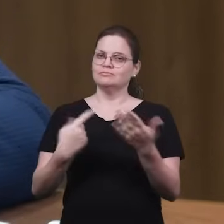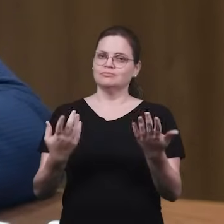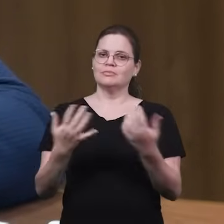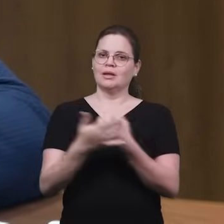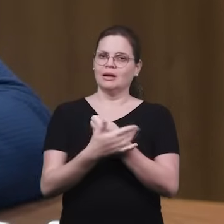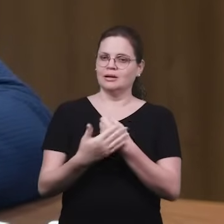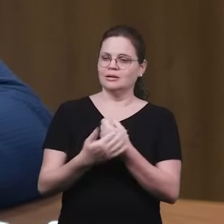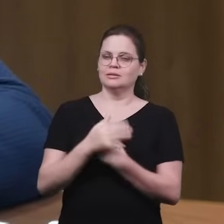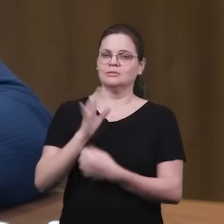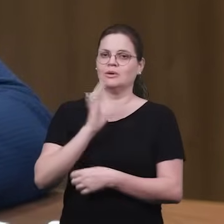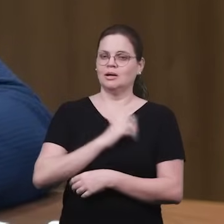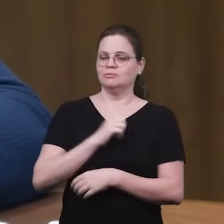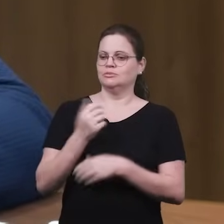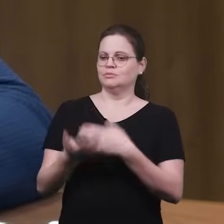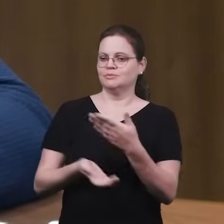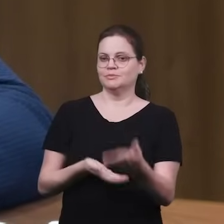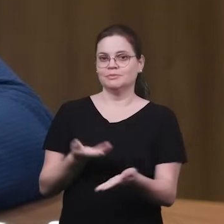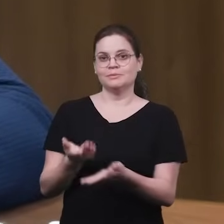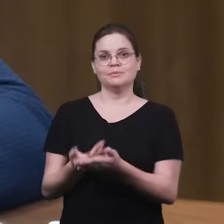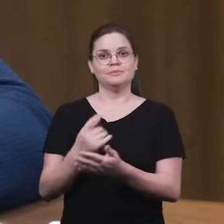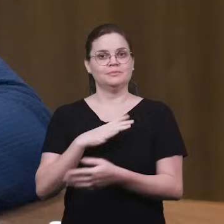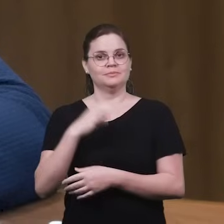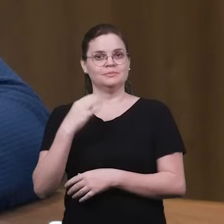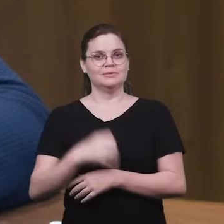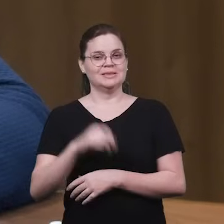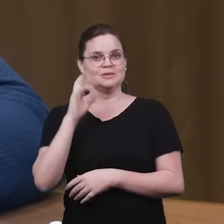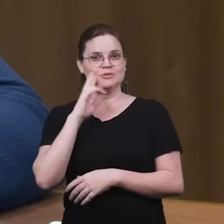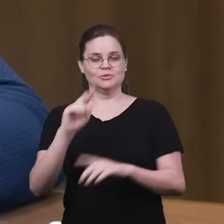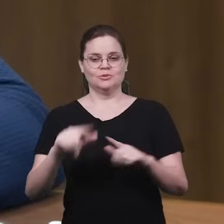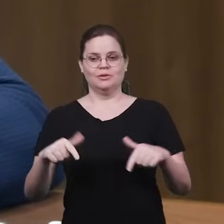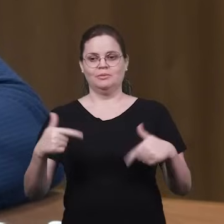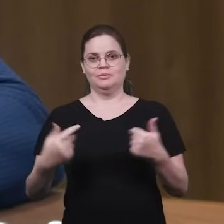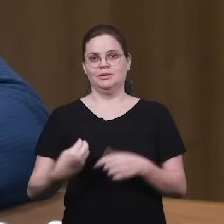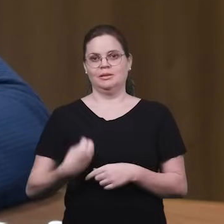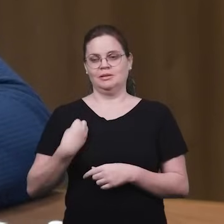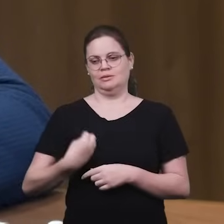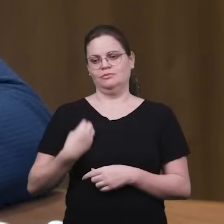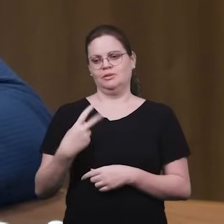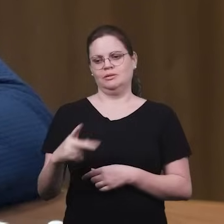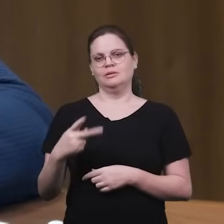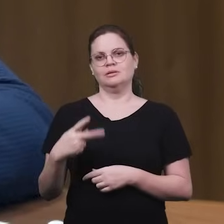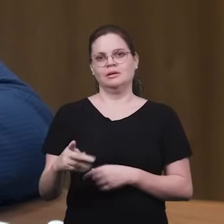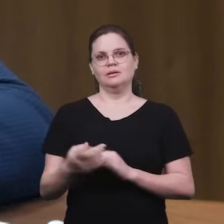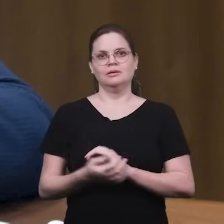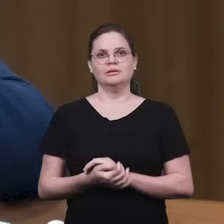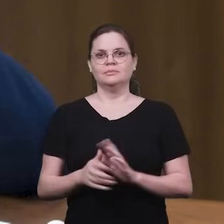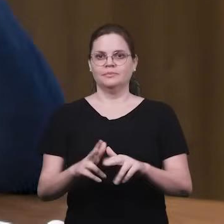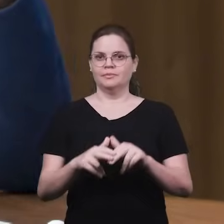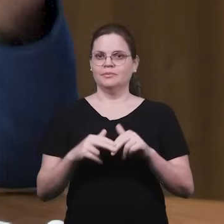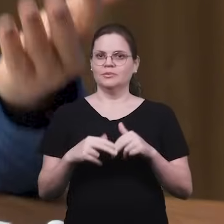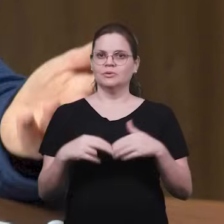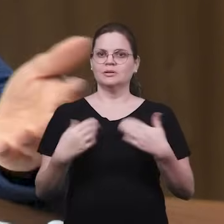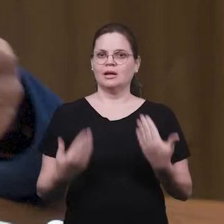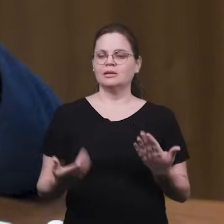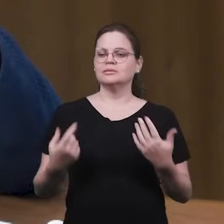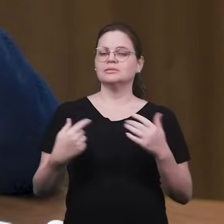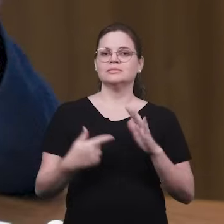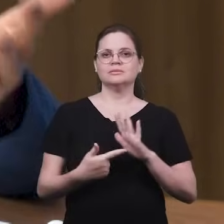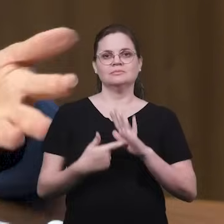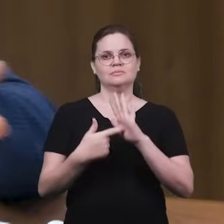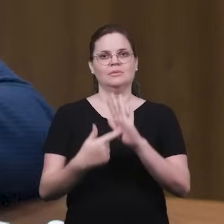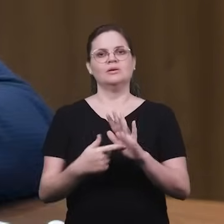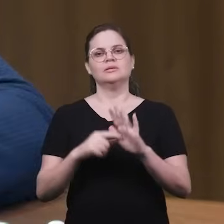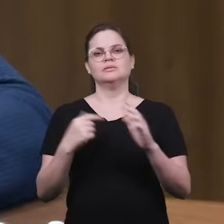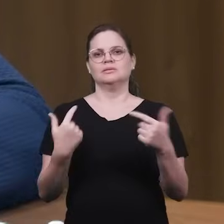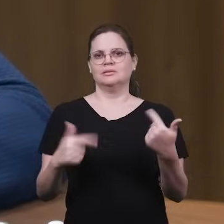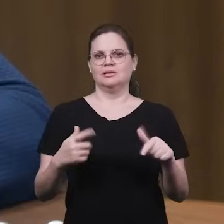carinho, esse amor que nós transmitimos, o Senhor certamente opera na vida deles, né? Através dessa demonstração desse